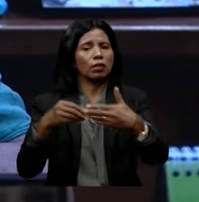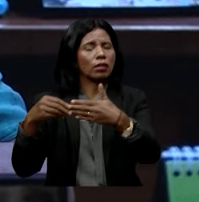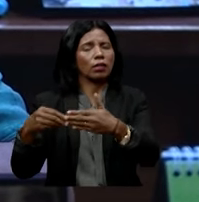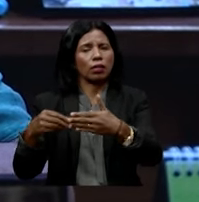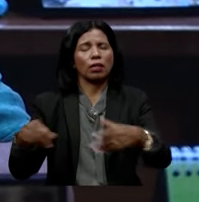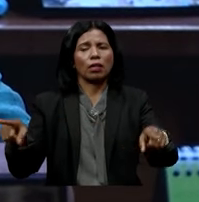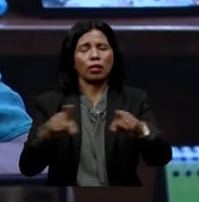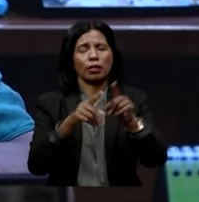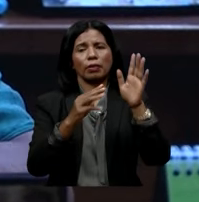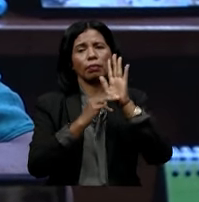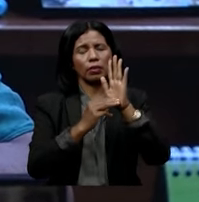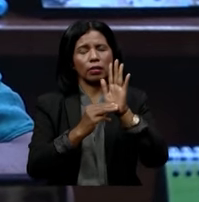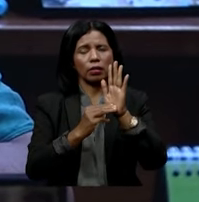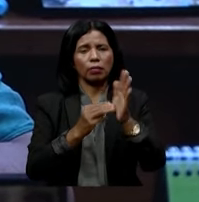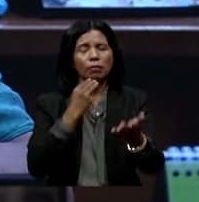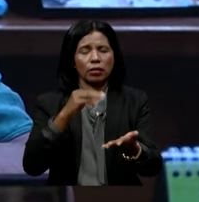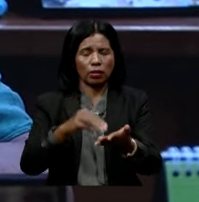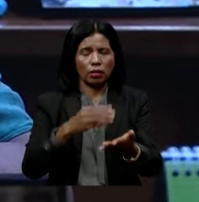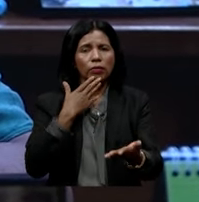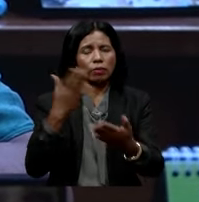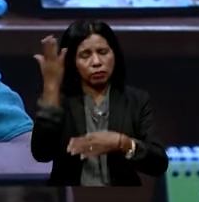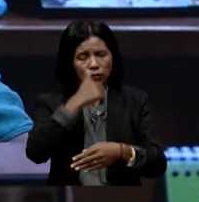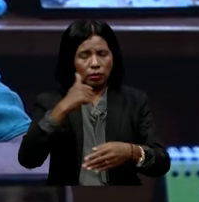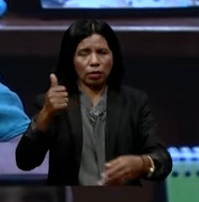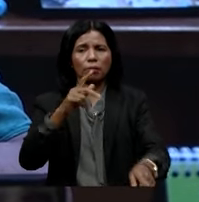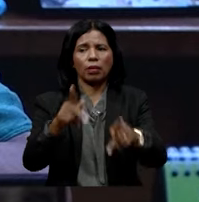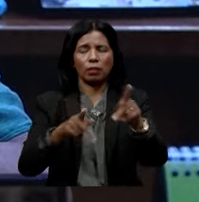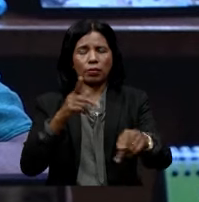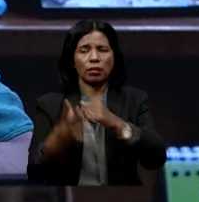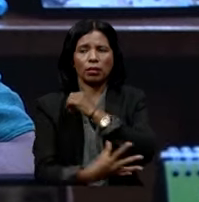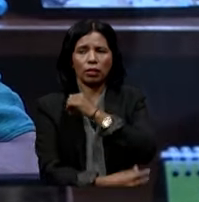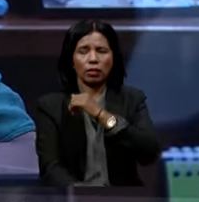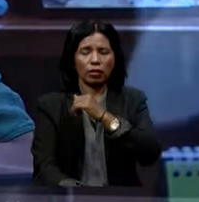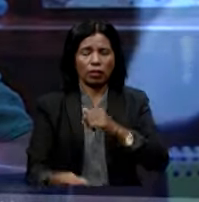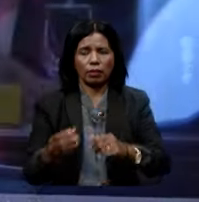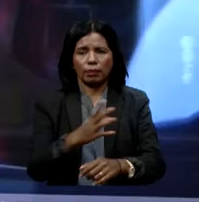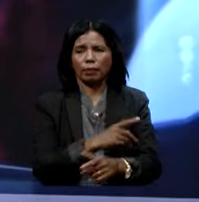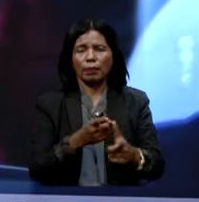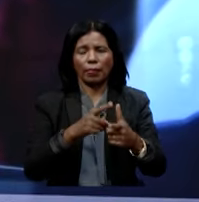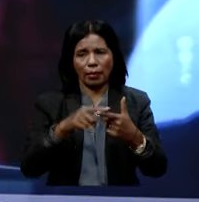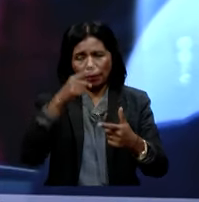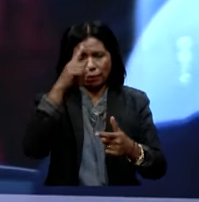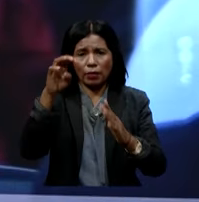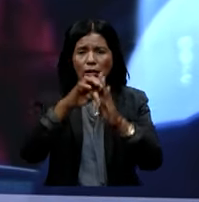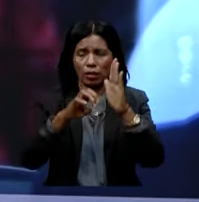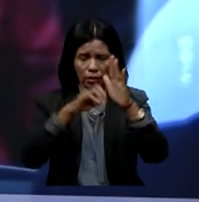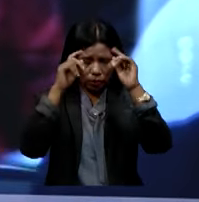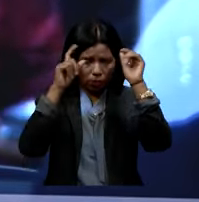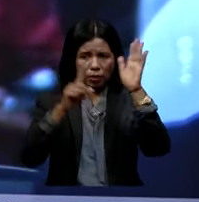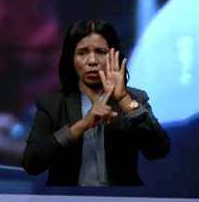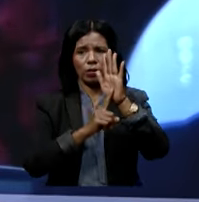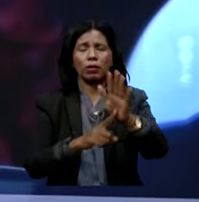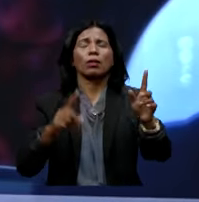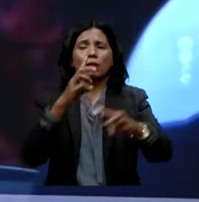sai mensageiro que solo, no esperança nia, baema siranebe kiik no kiak. Estado Timor-Leste, há tudo na